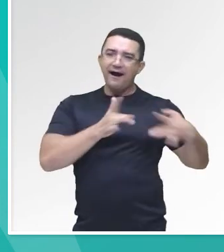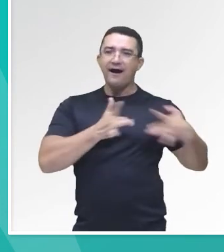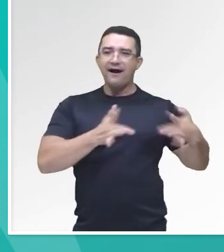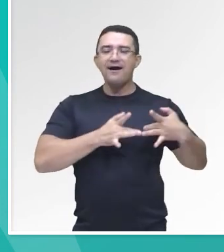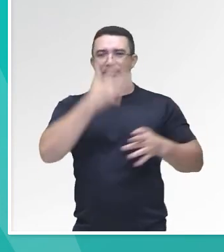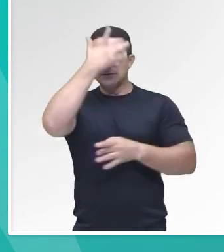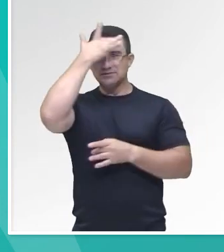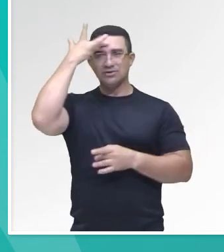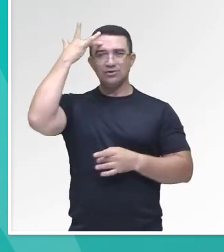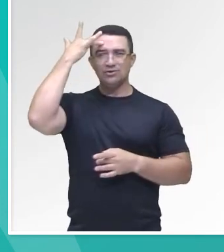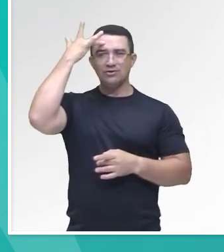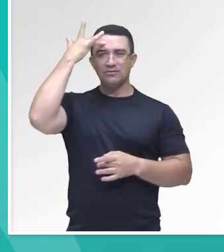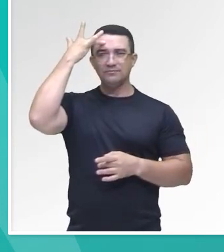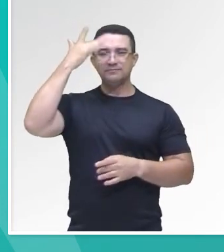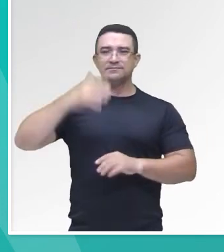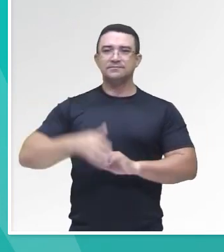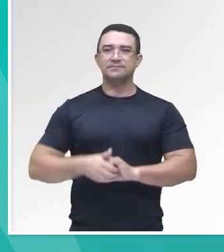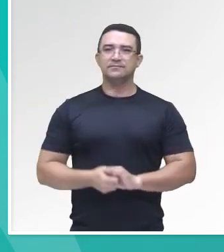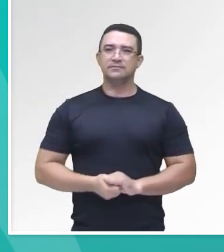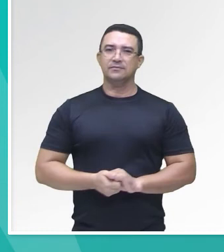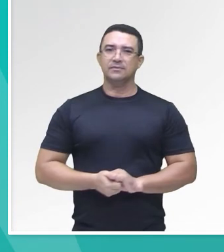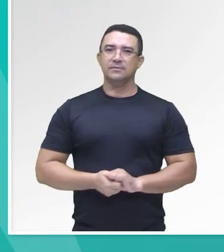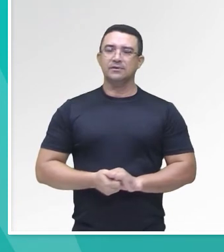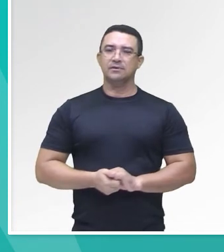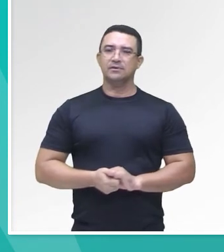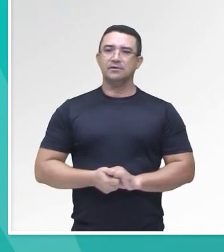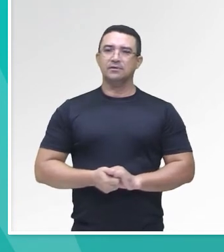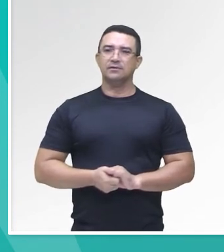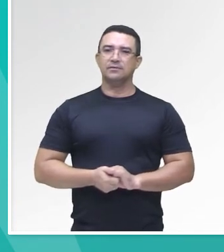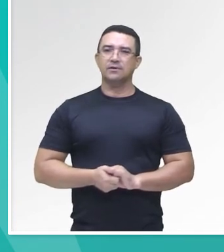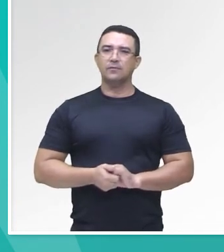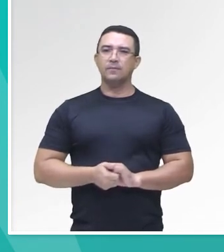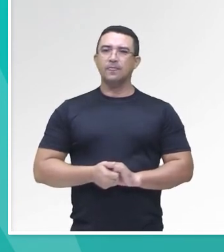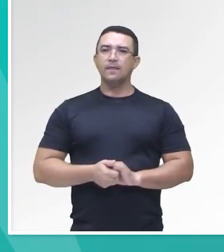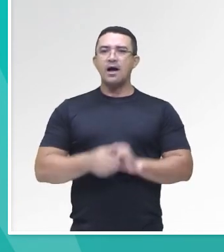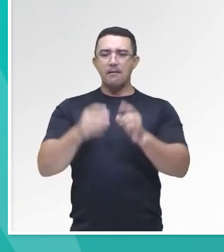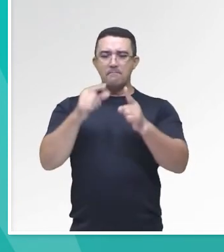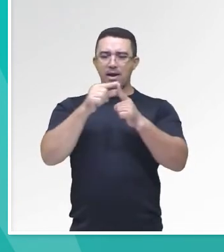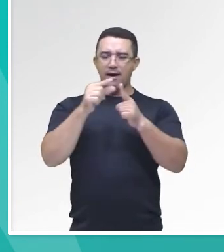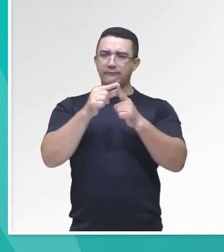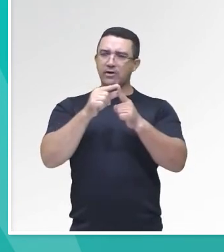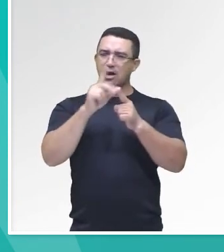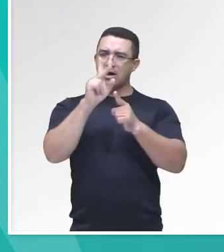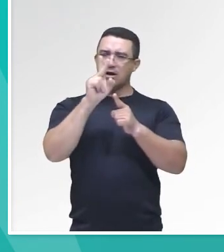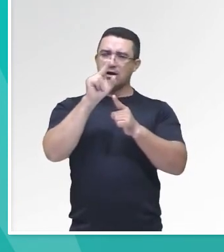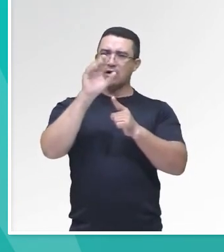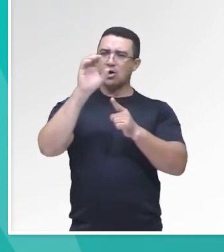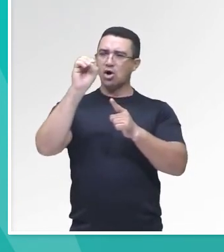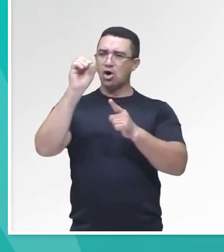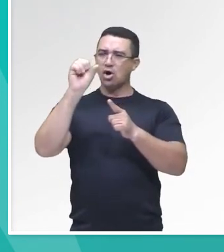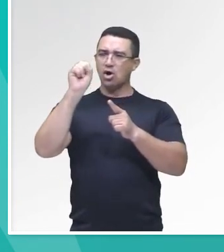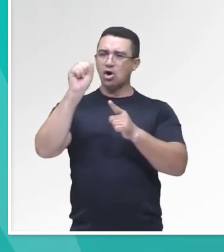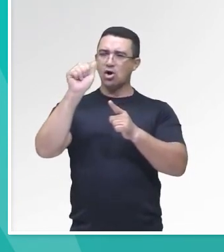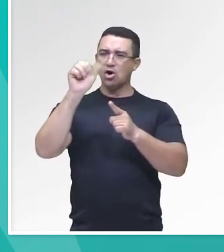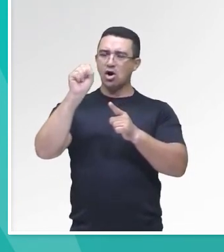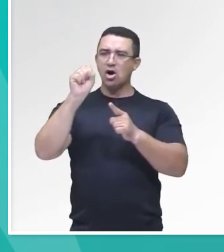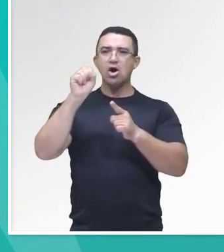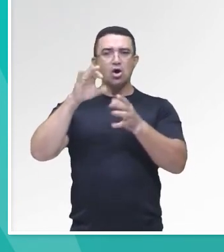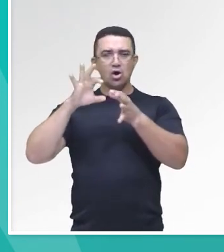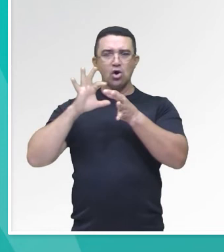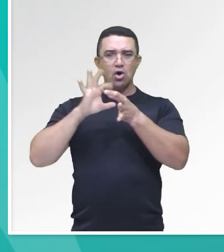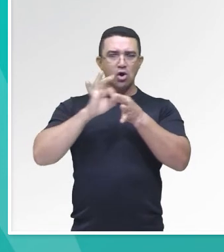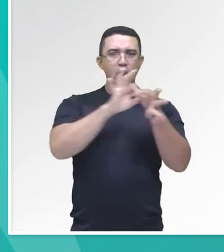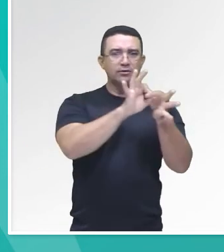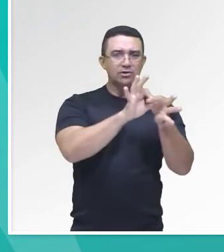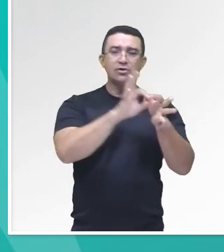pessoa. Então, por trás da palavra rosas, né, nesse contexto da música, diz